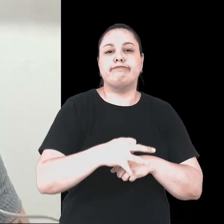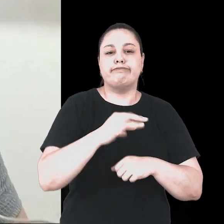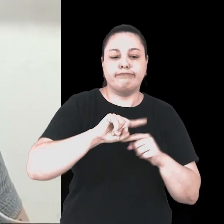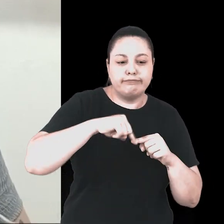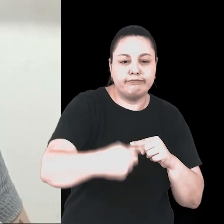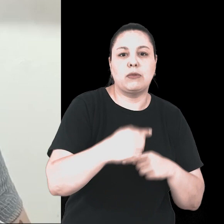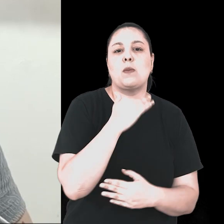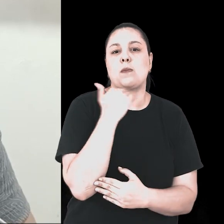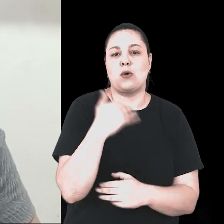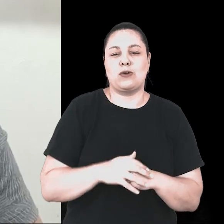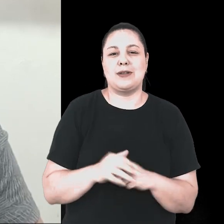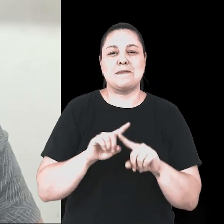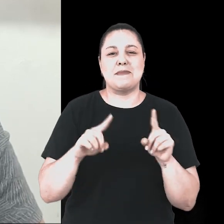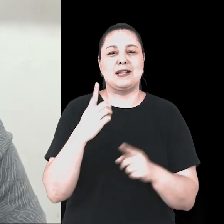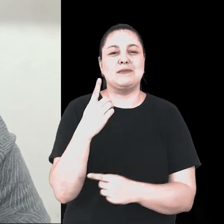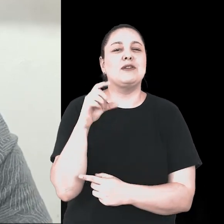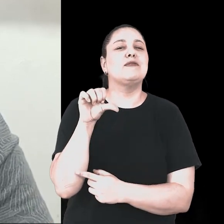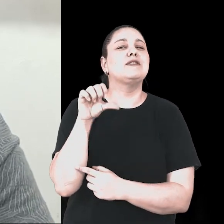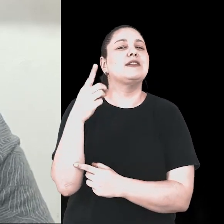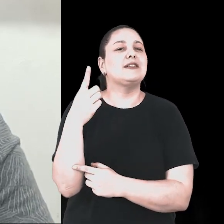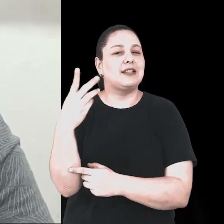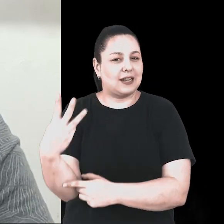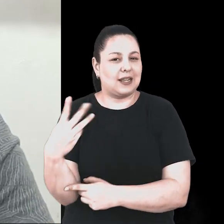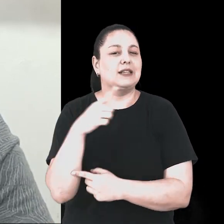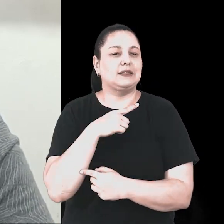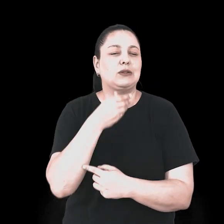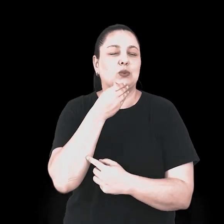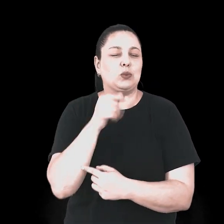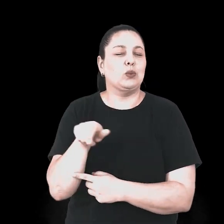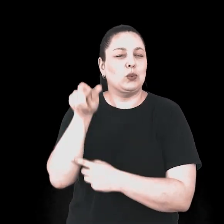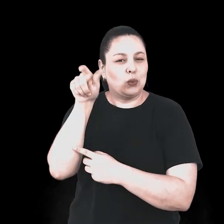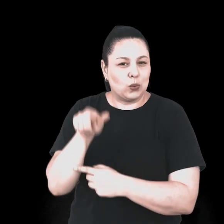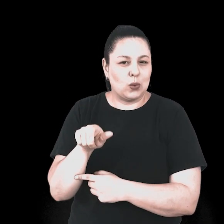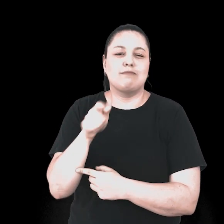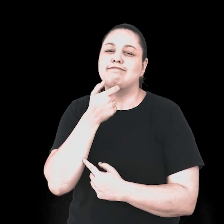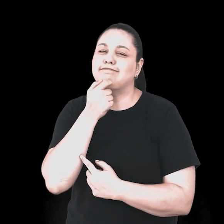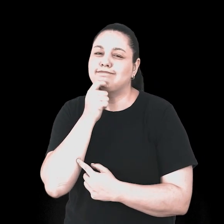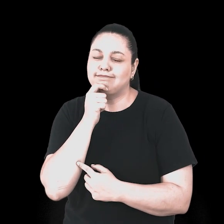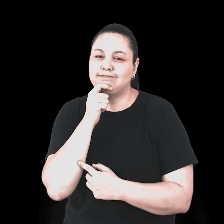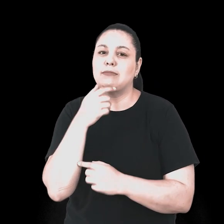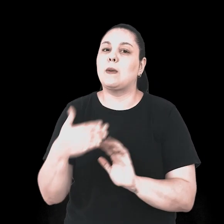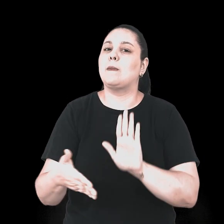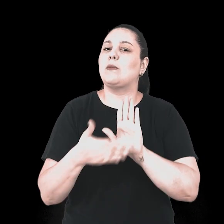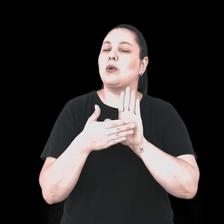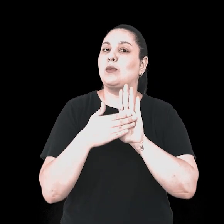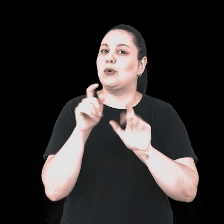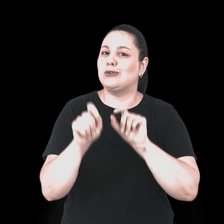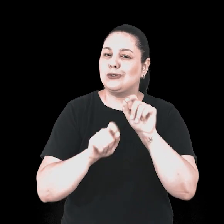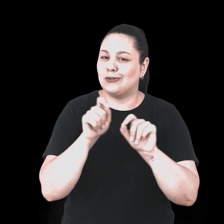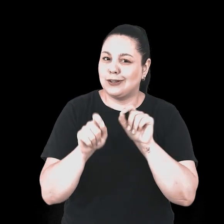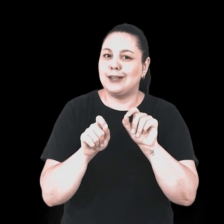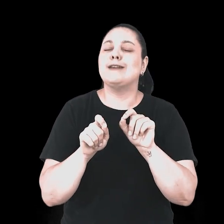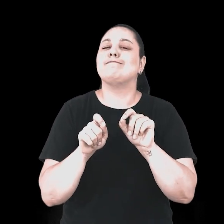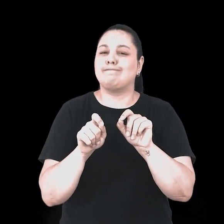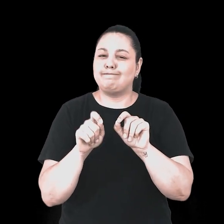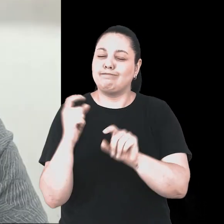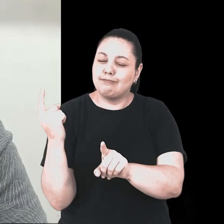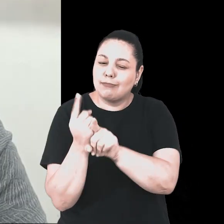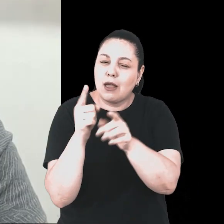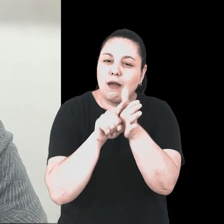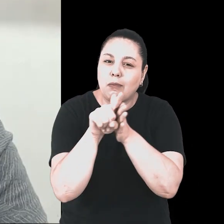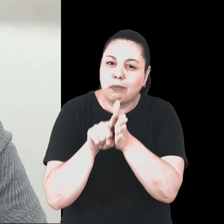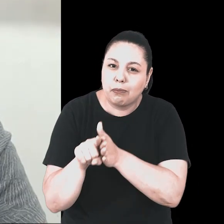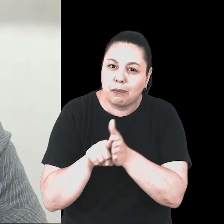certeza. Mas em 1913, o fisiologista britânico Edward Sharp Schaefer propôs que as ilhotas de Langerhans